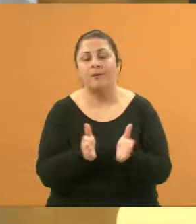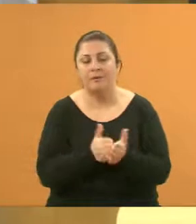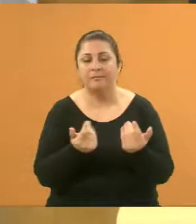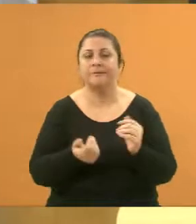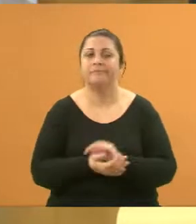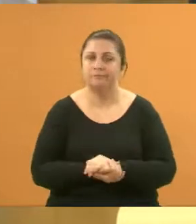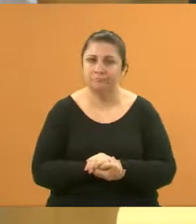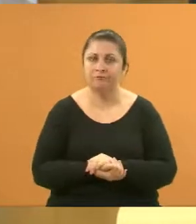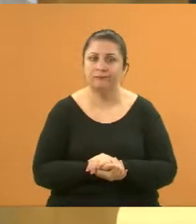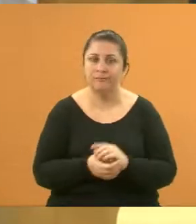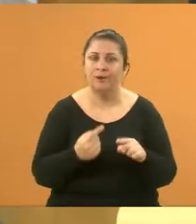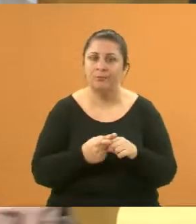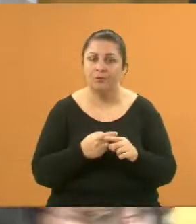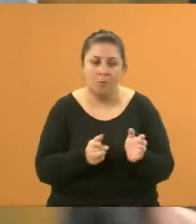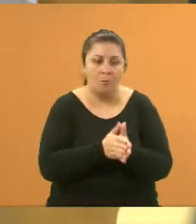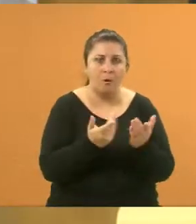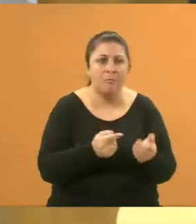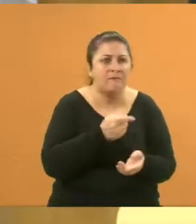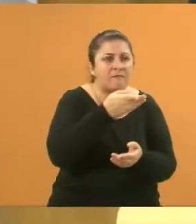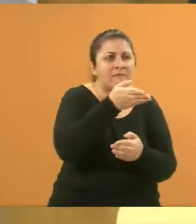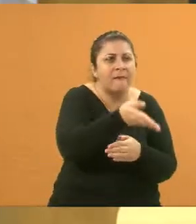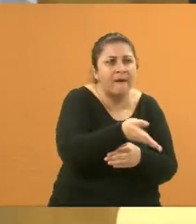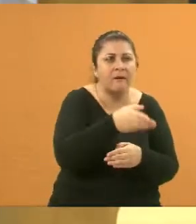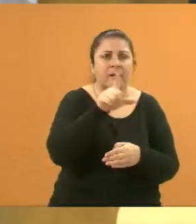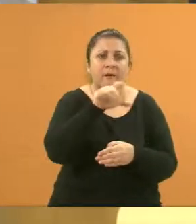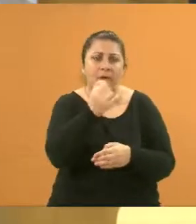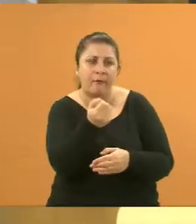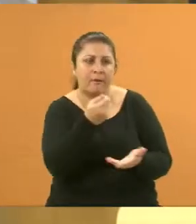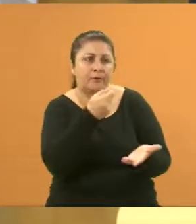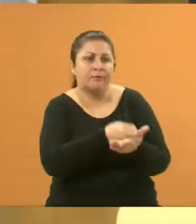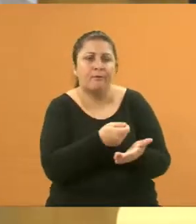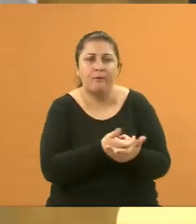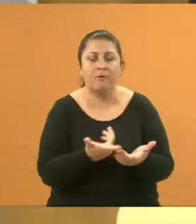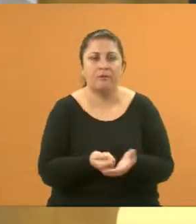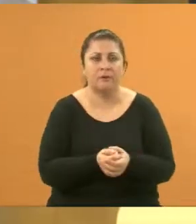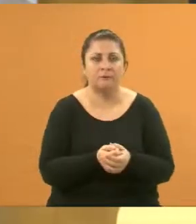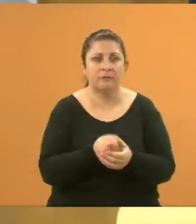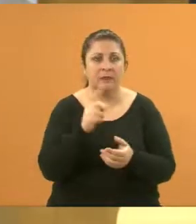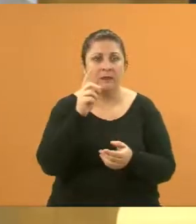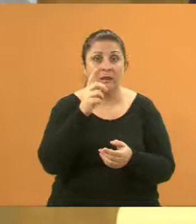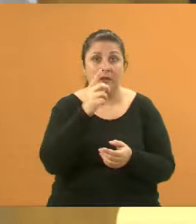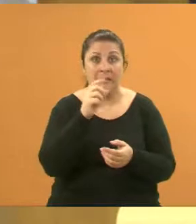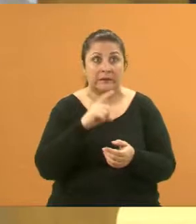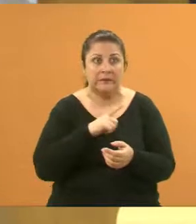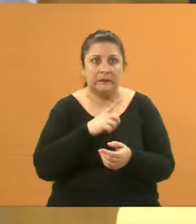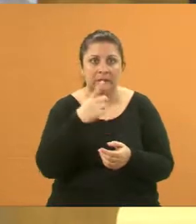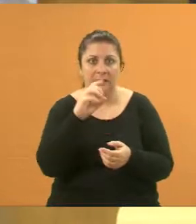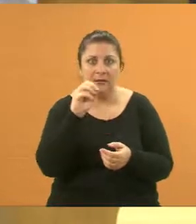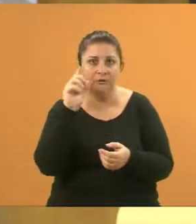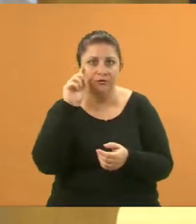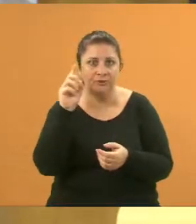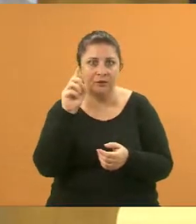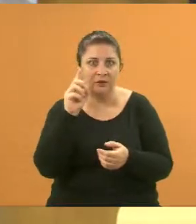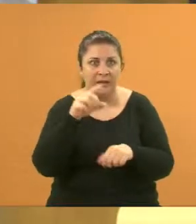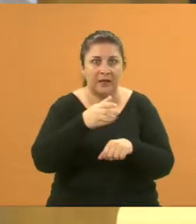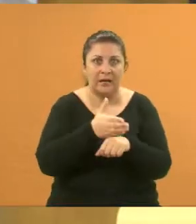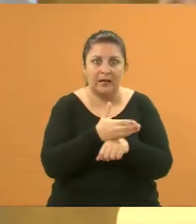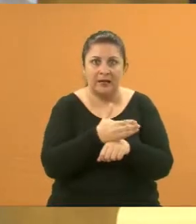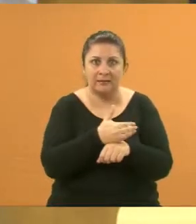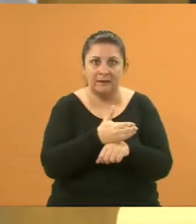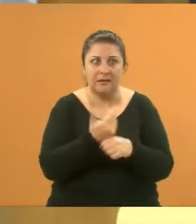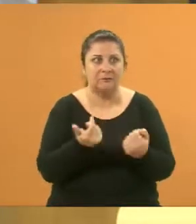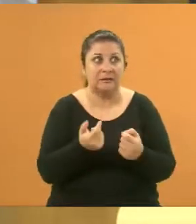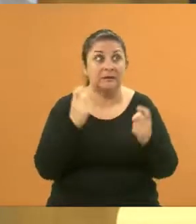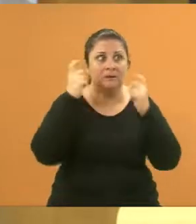pobre, quando ele vai numa loja que ele faz uma compra, que ele passa 10 dias com a prestação atrasada, ele já começa a se preocupar